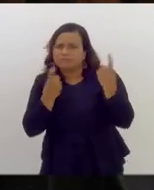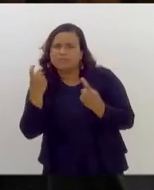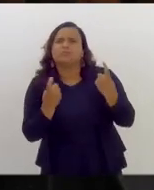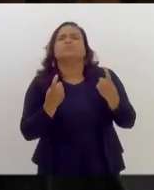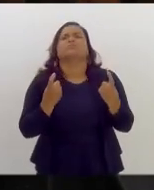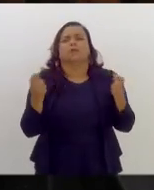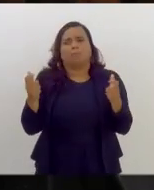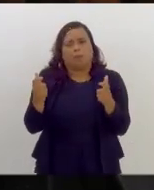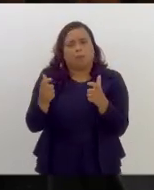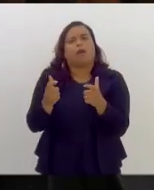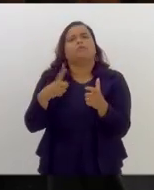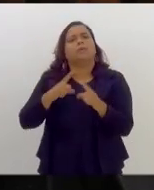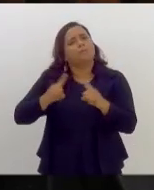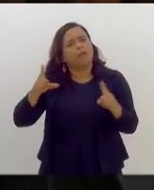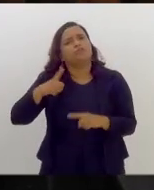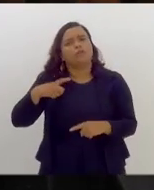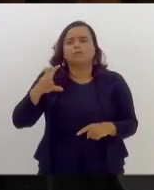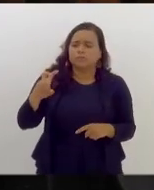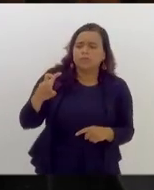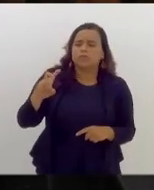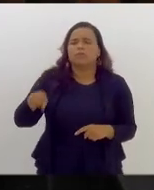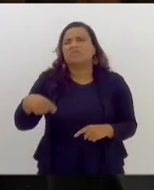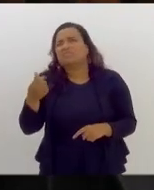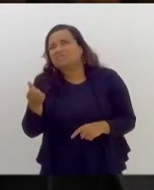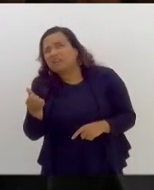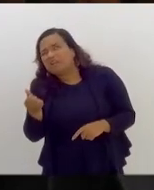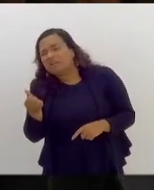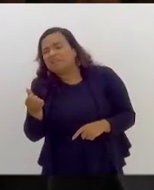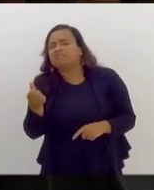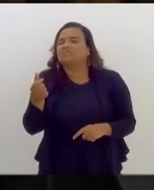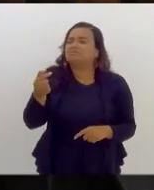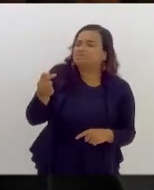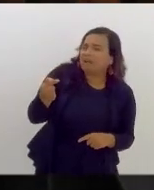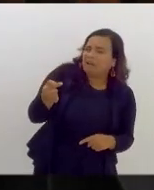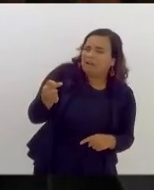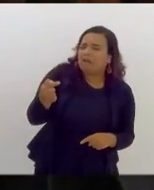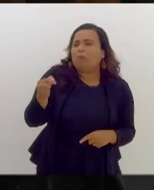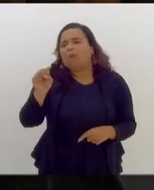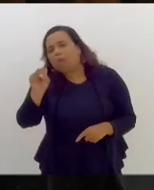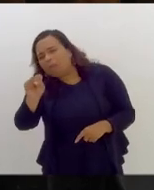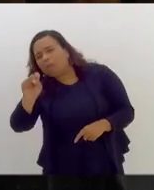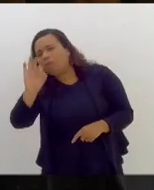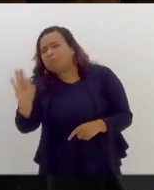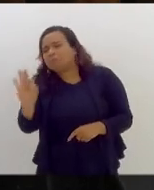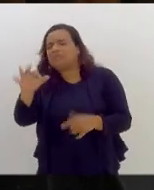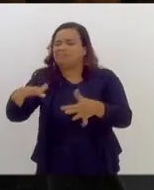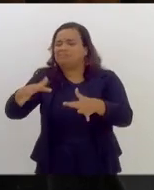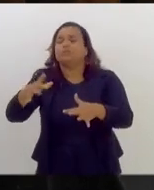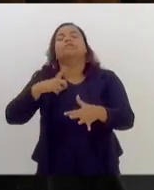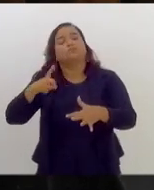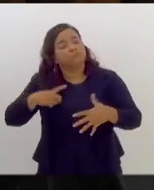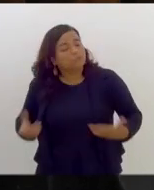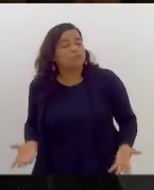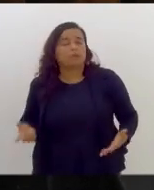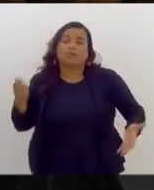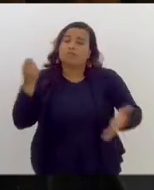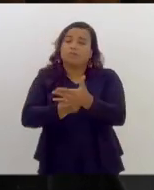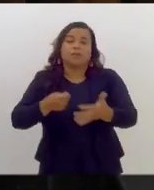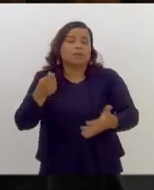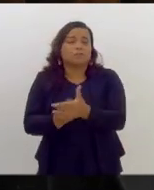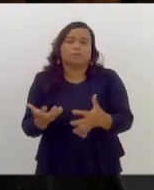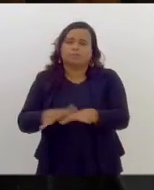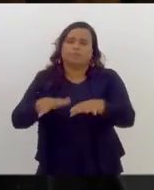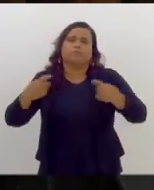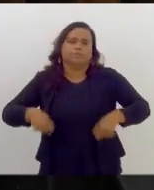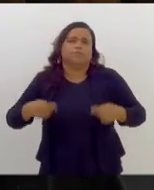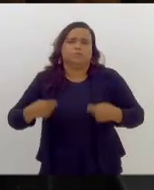verdade, mas temos 5, 6, 7% ainda, 8%, quem sabe? Então é muito importante enfrentar. É muito importante enfrentar a inclusão dos mais